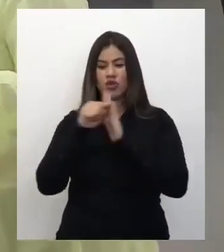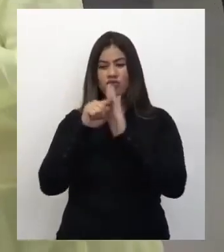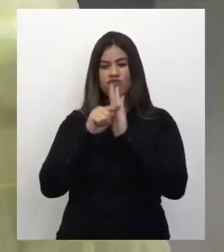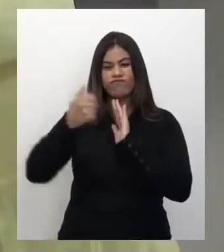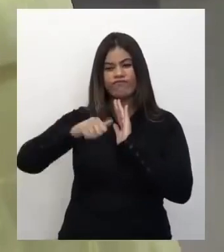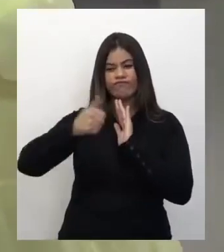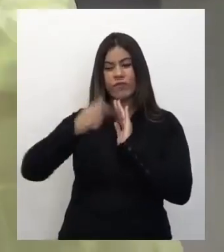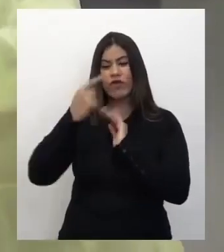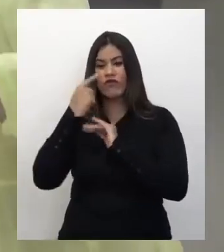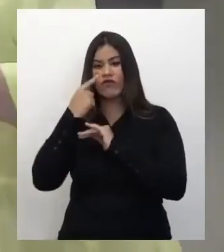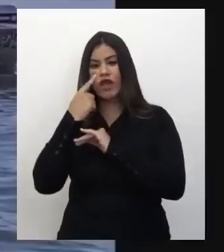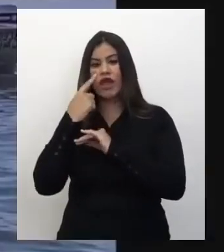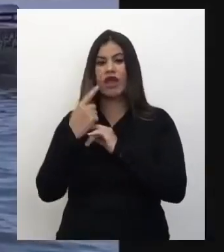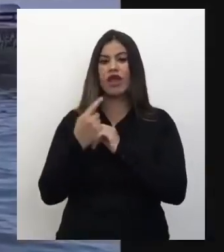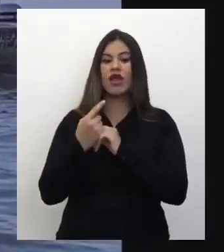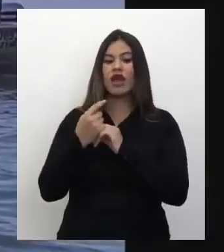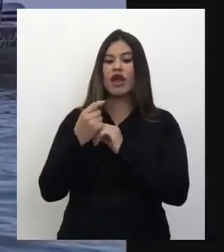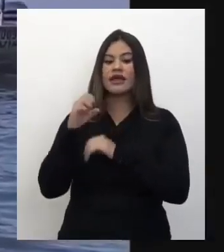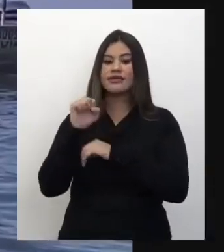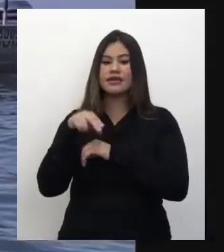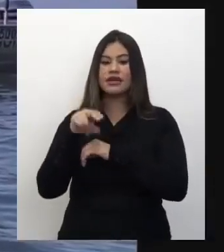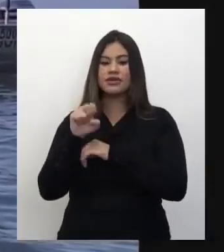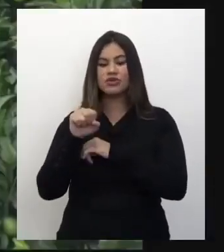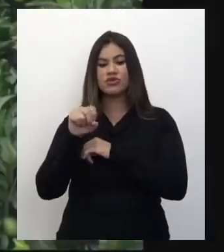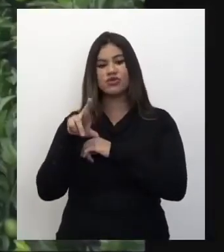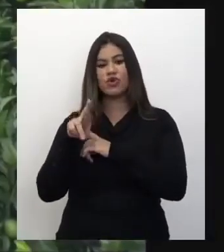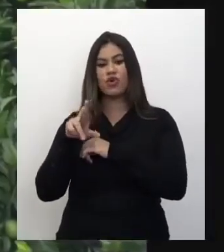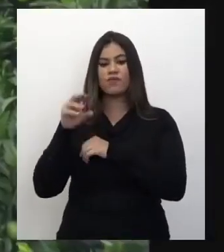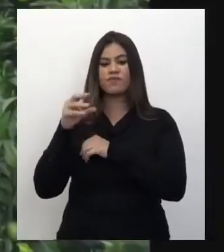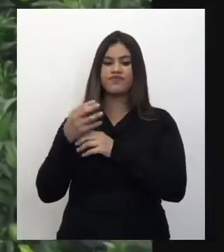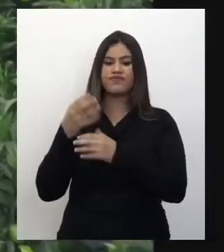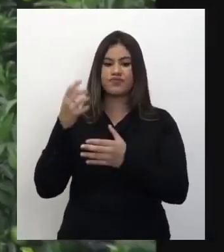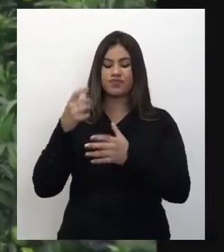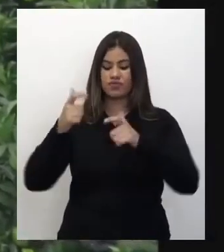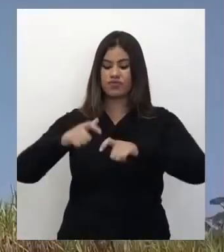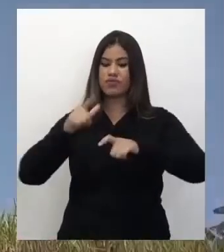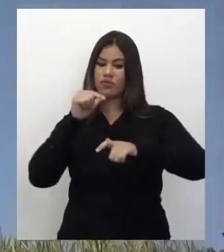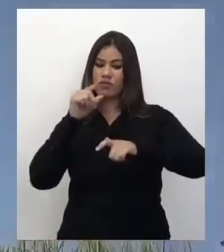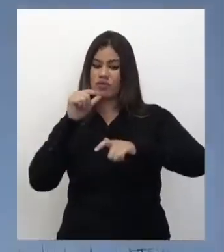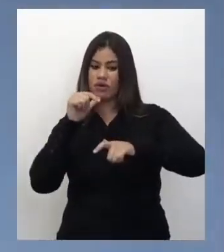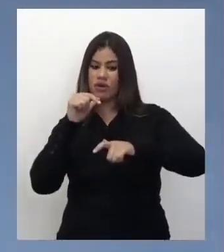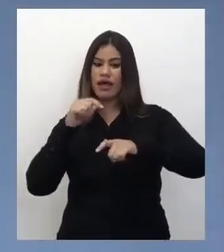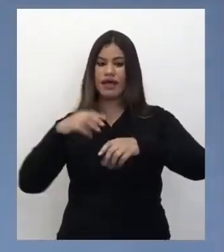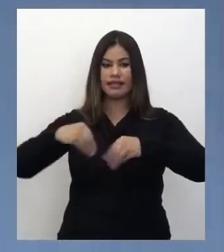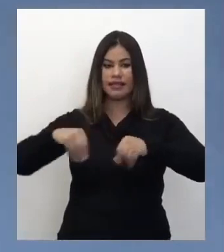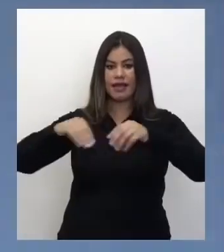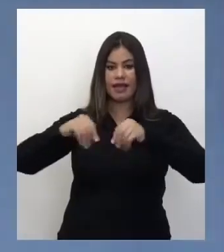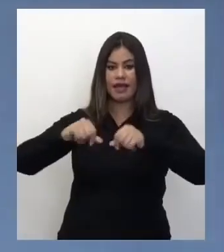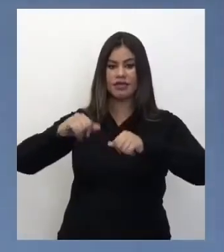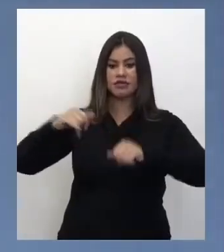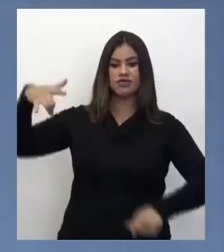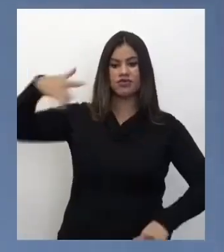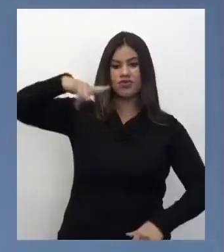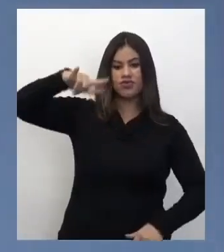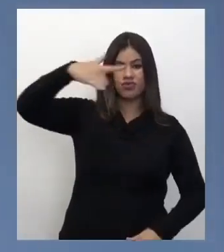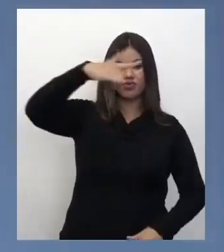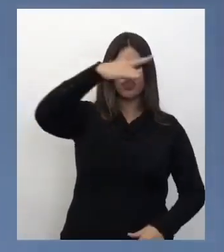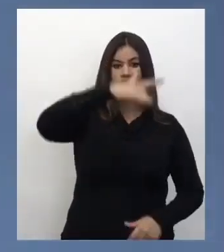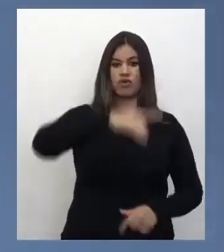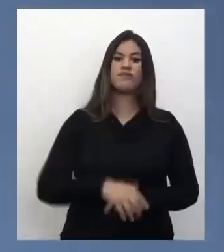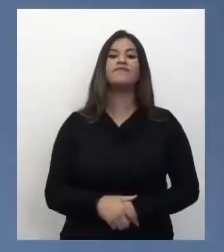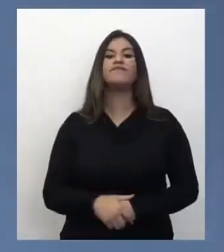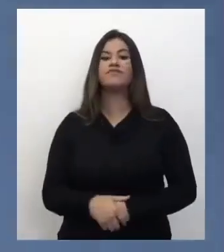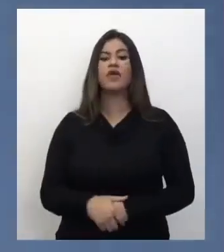sistemas de sensores instalados em ambientes aquáticos, terrestres, aéreos e orbitais. Esse sensoriamento é usado